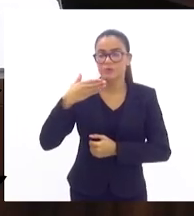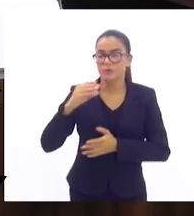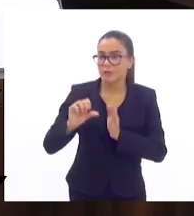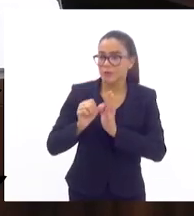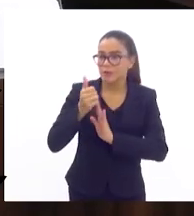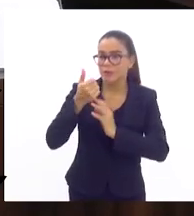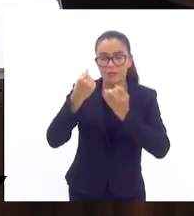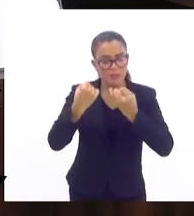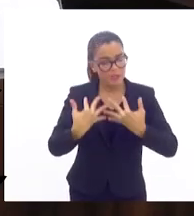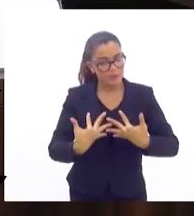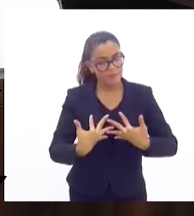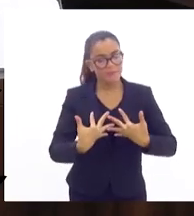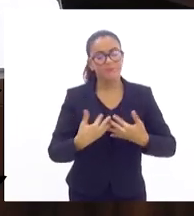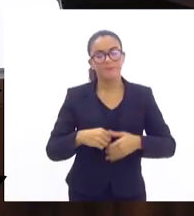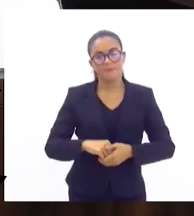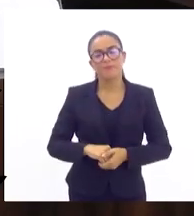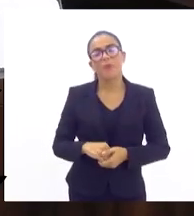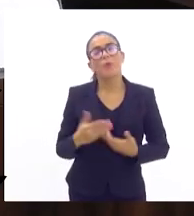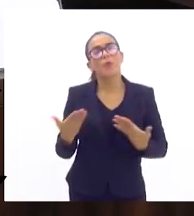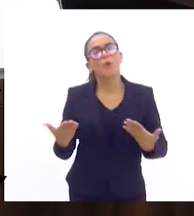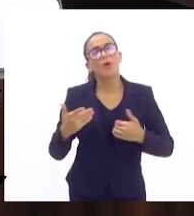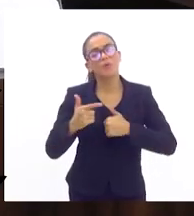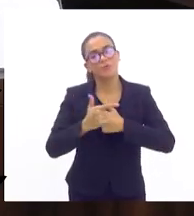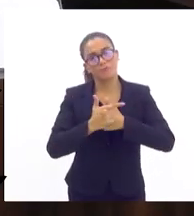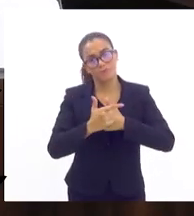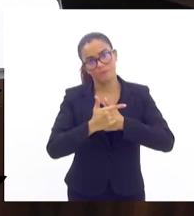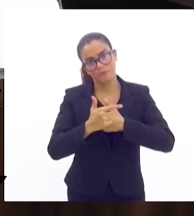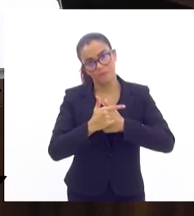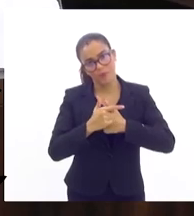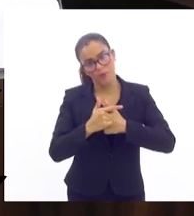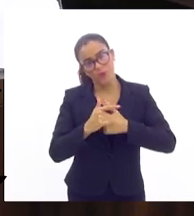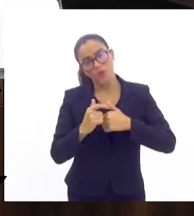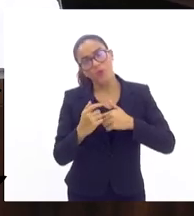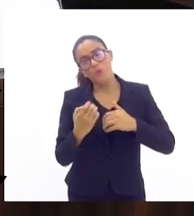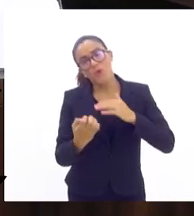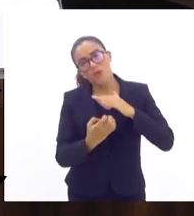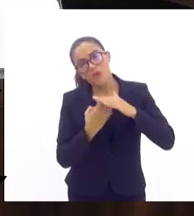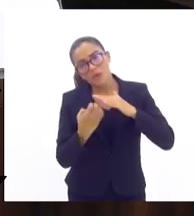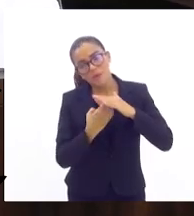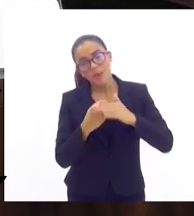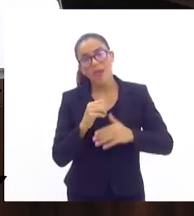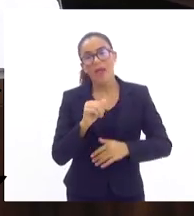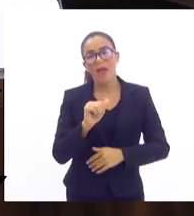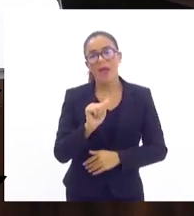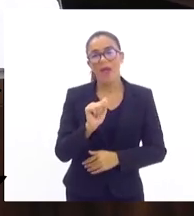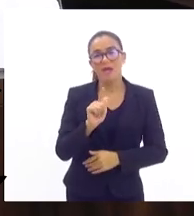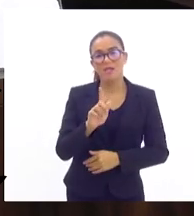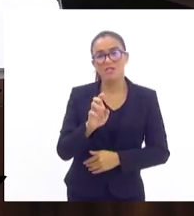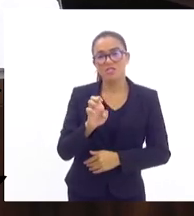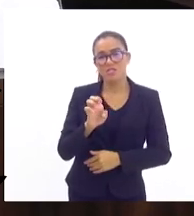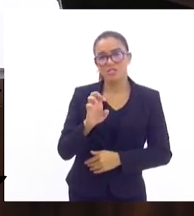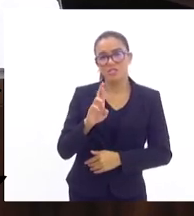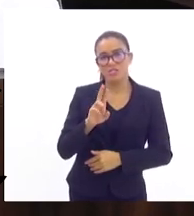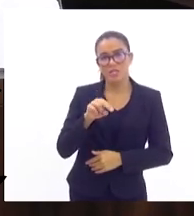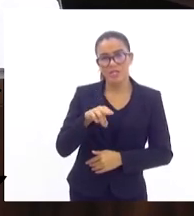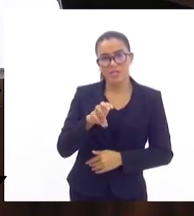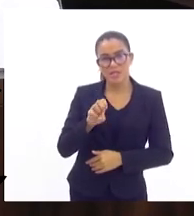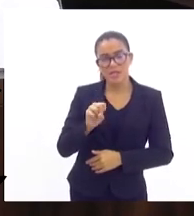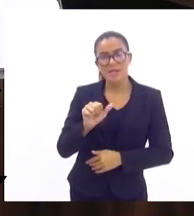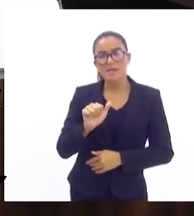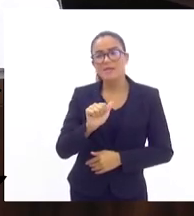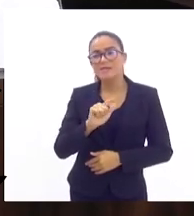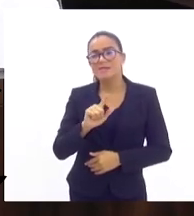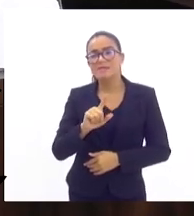primeiro explicar qual é o papel realmente de uma agência reguladora, o que é a Genersa, né? Qual é o papel da Genersa? Isso